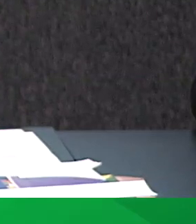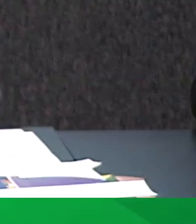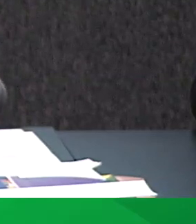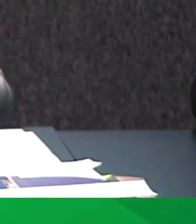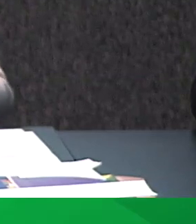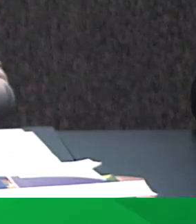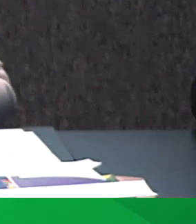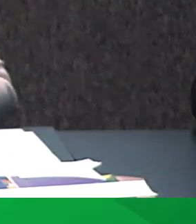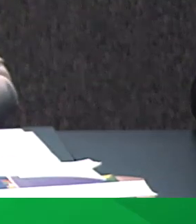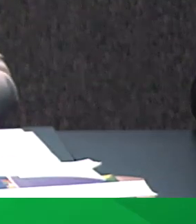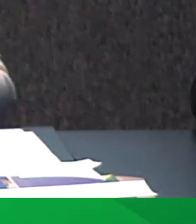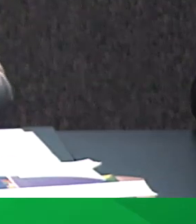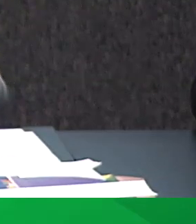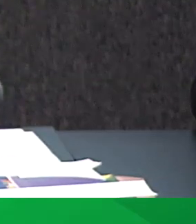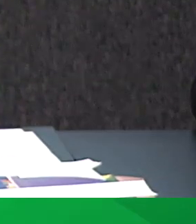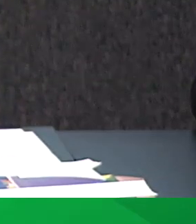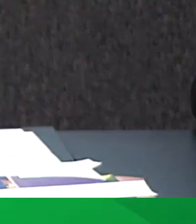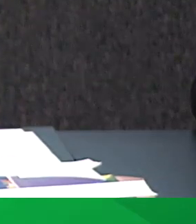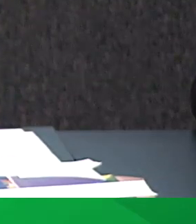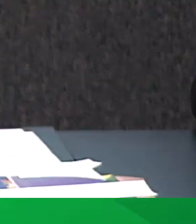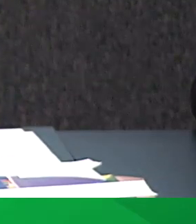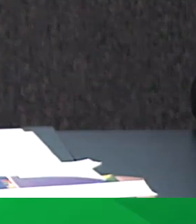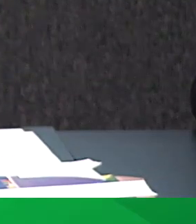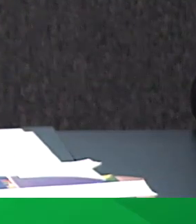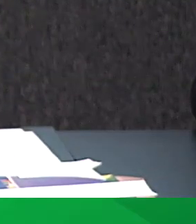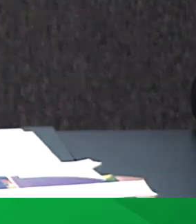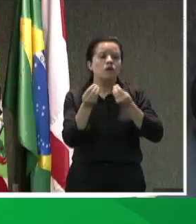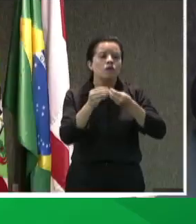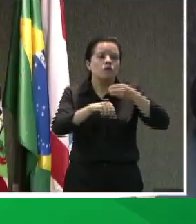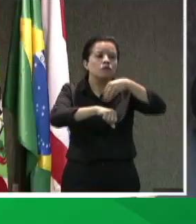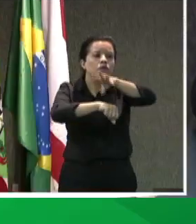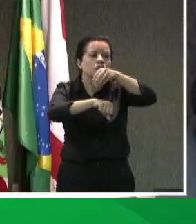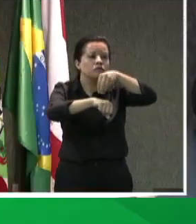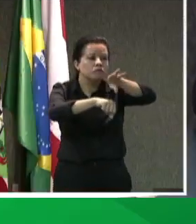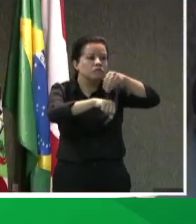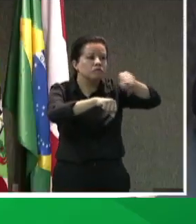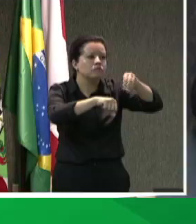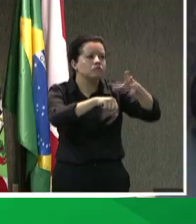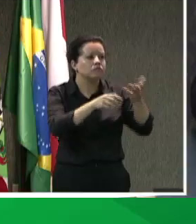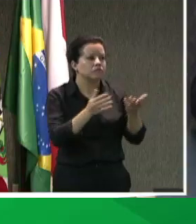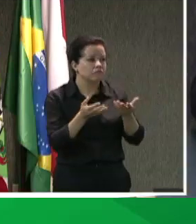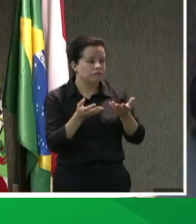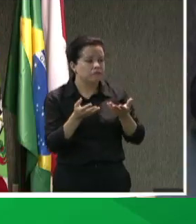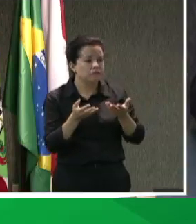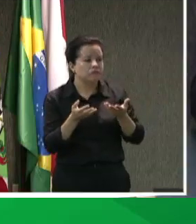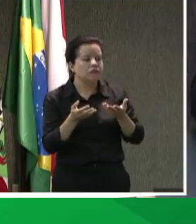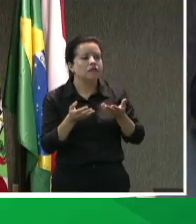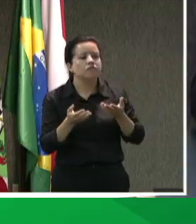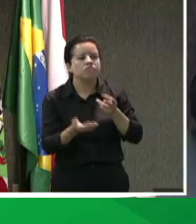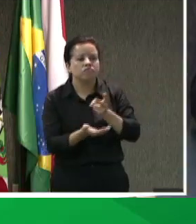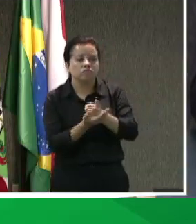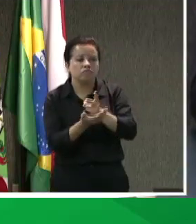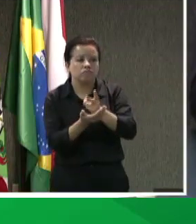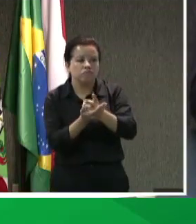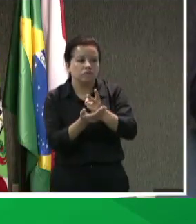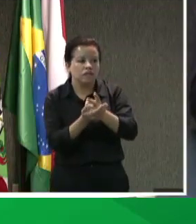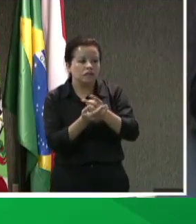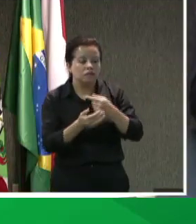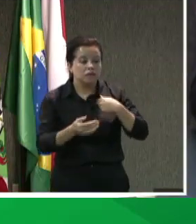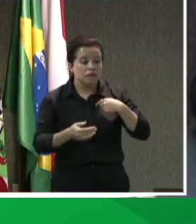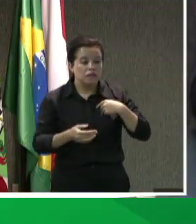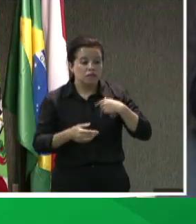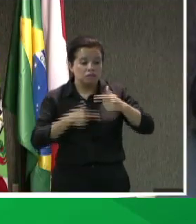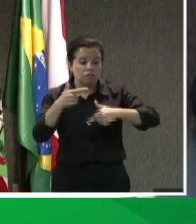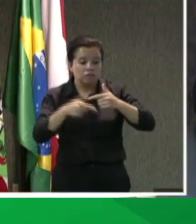que eu queria propor, né, como que nós encaminhamos essas propostas. Normalmente, quando eu coordeno alguma